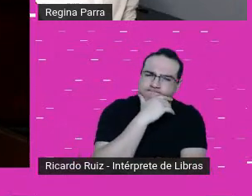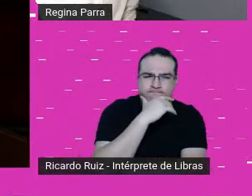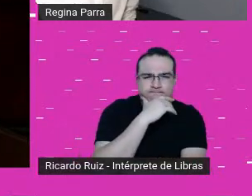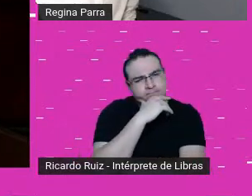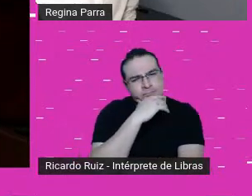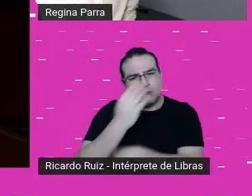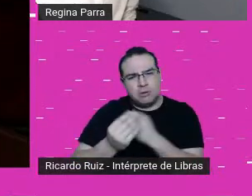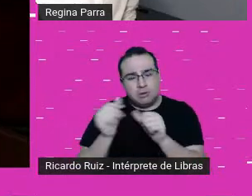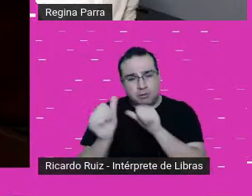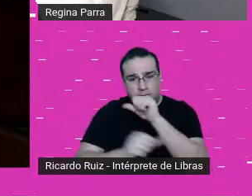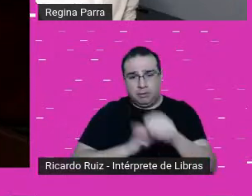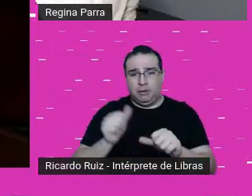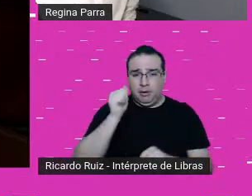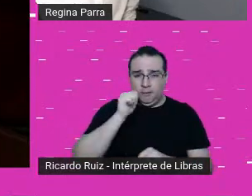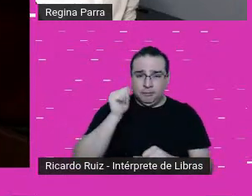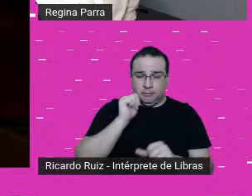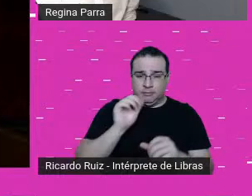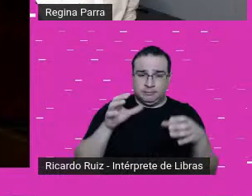colocar as mulheres como